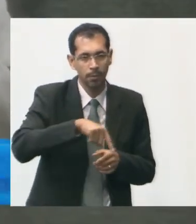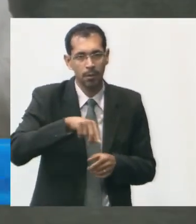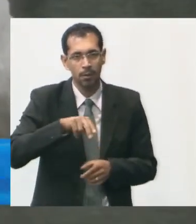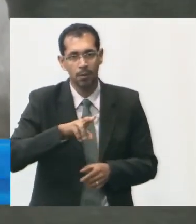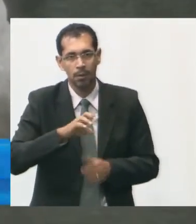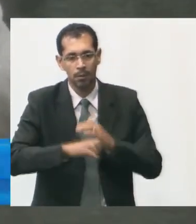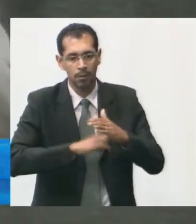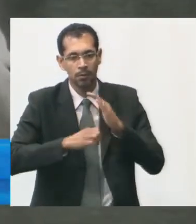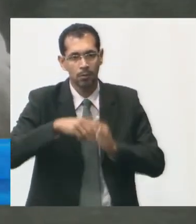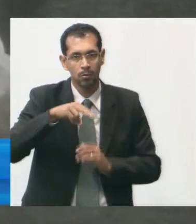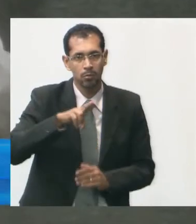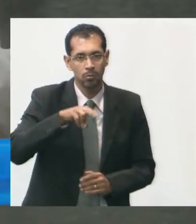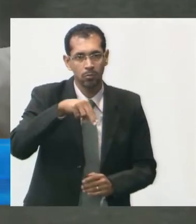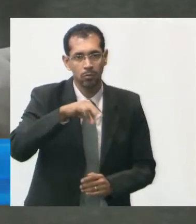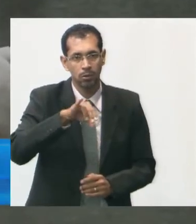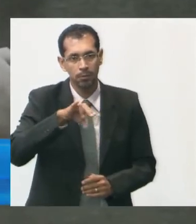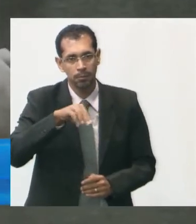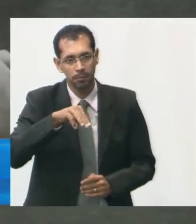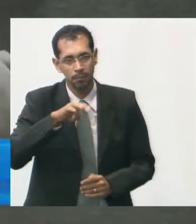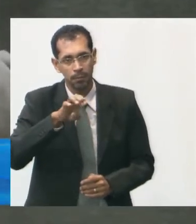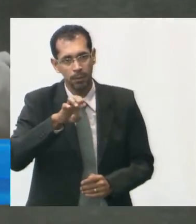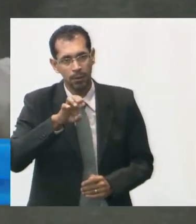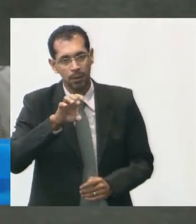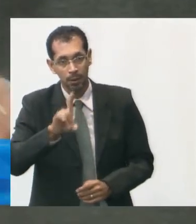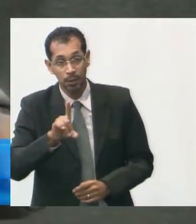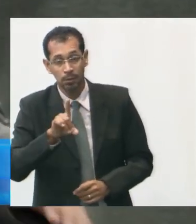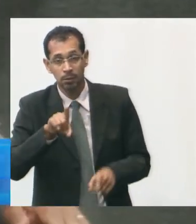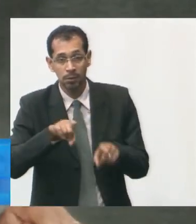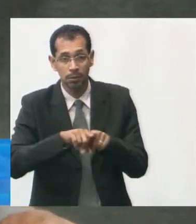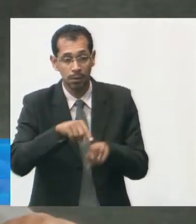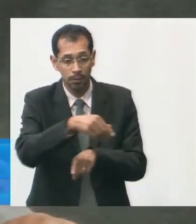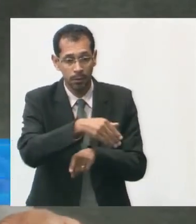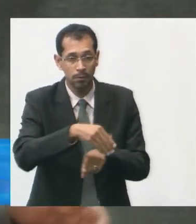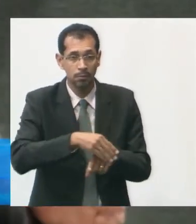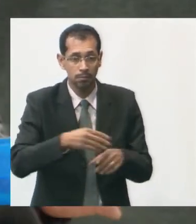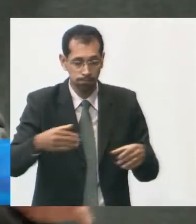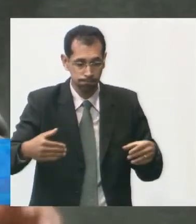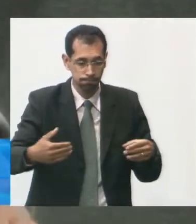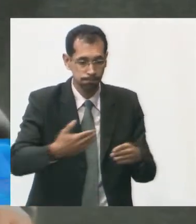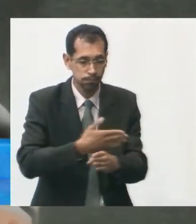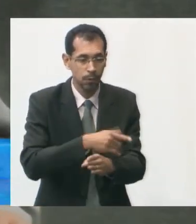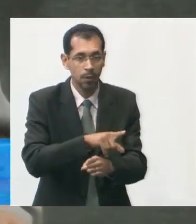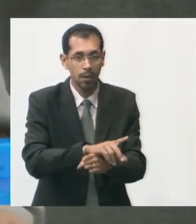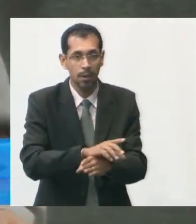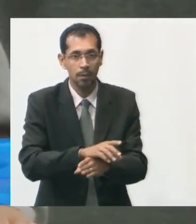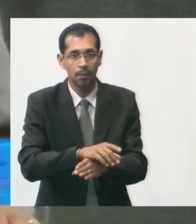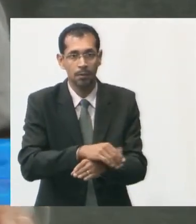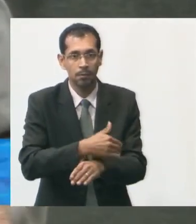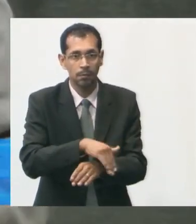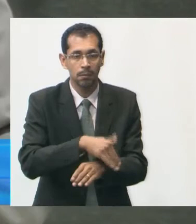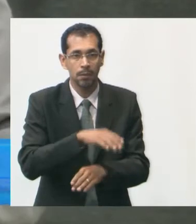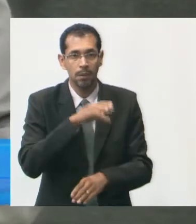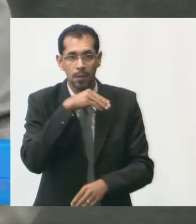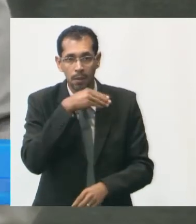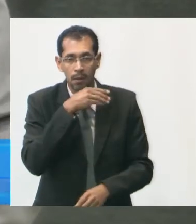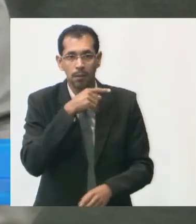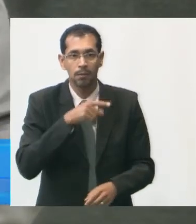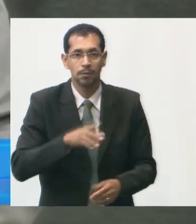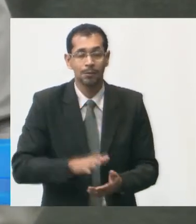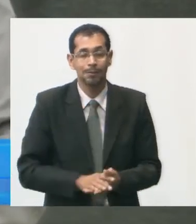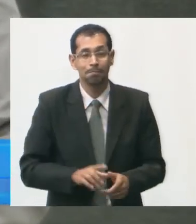naquela discussão, a gente viu que as pessoas que ali estavam, praticamente 100% foram contrário à